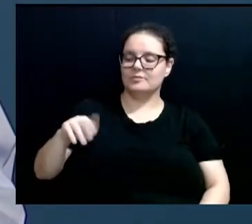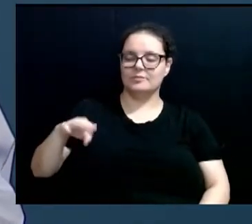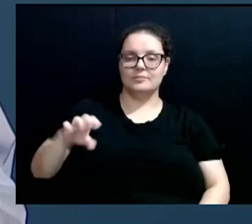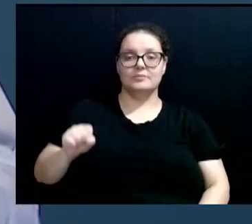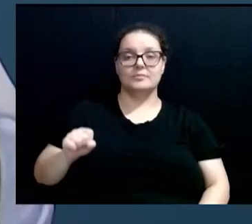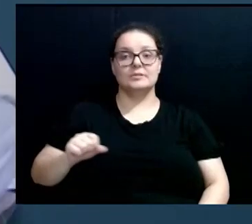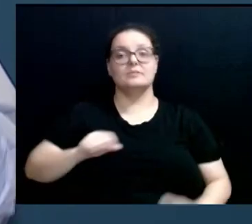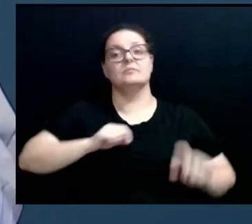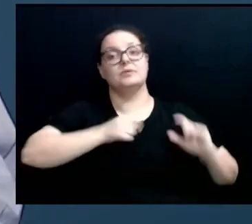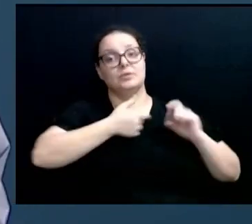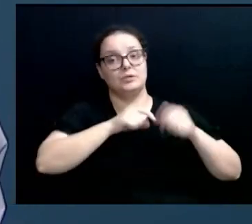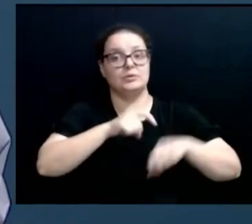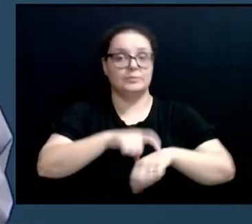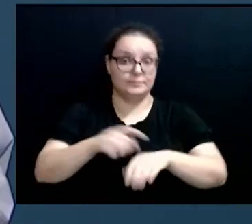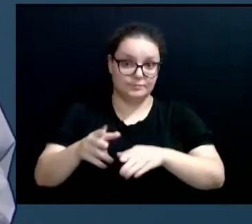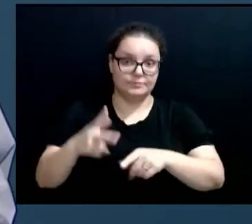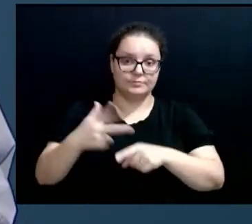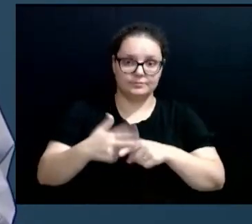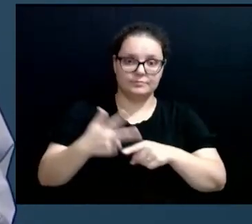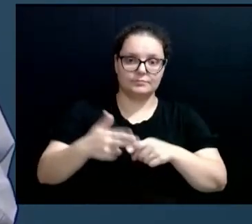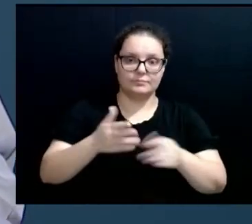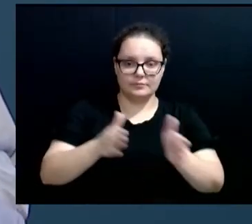de interrupção, retomada